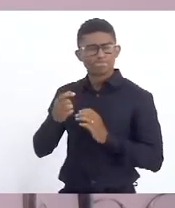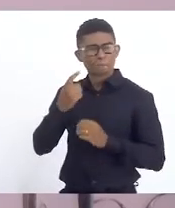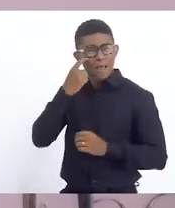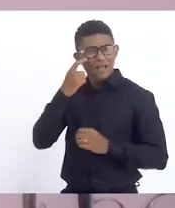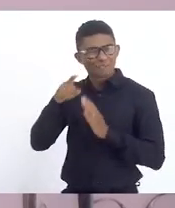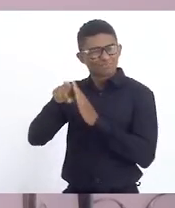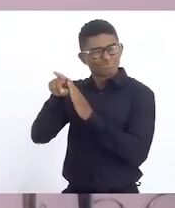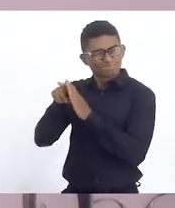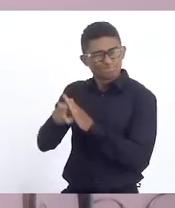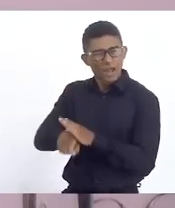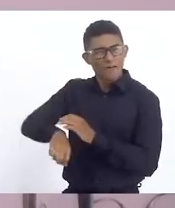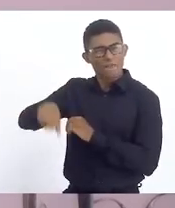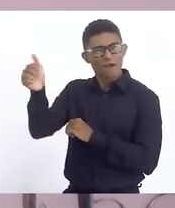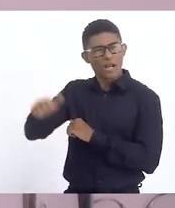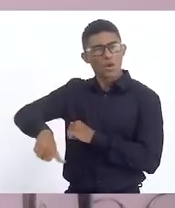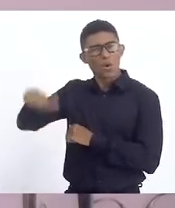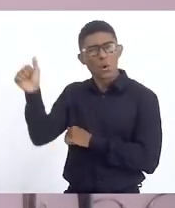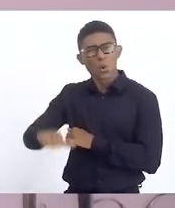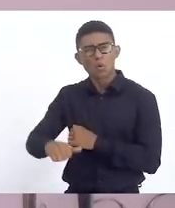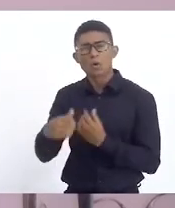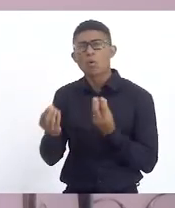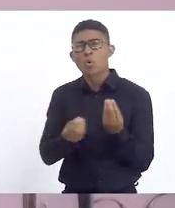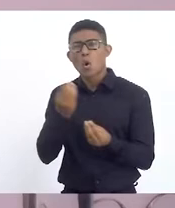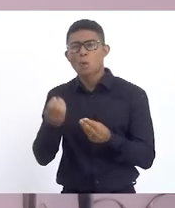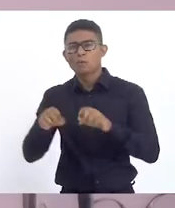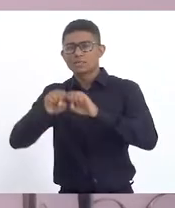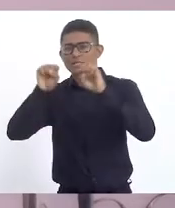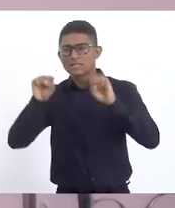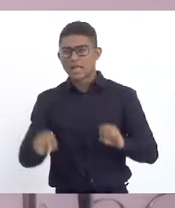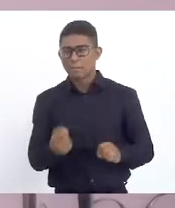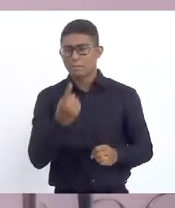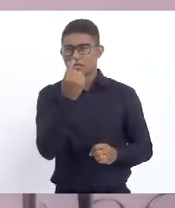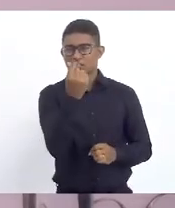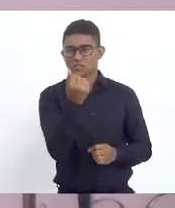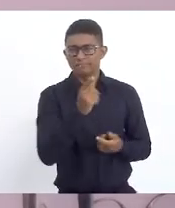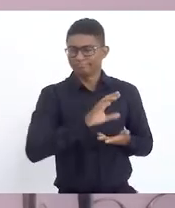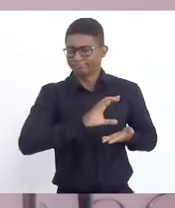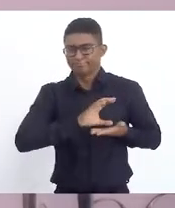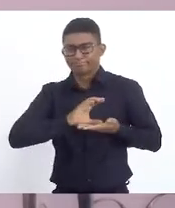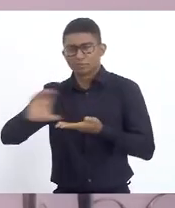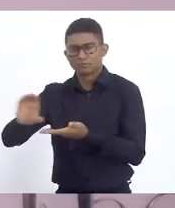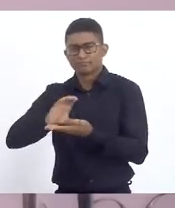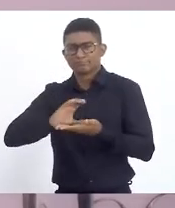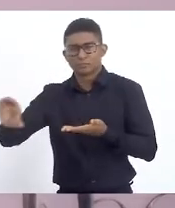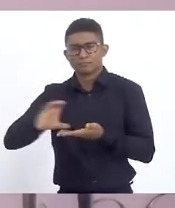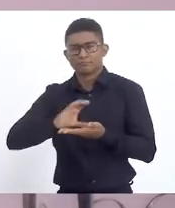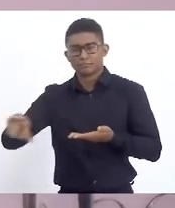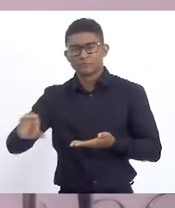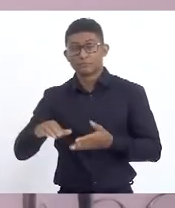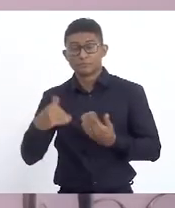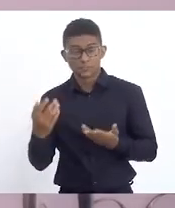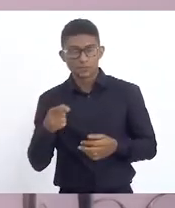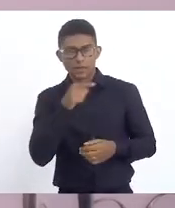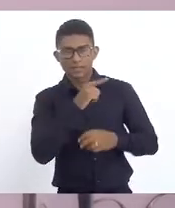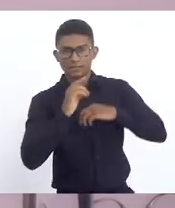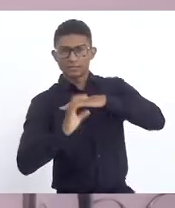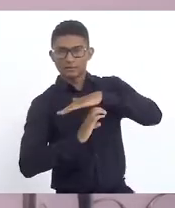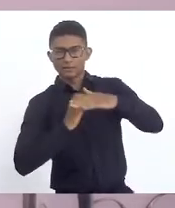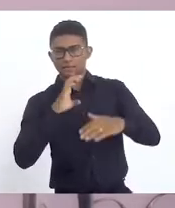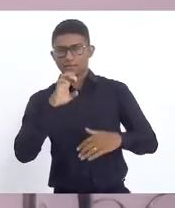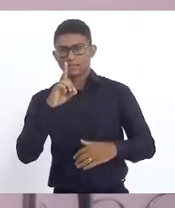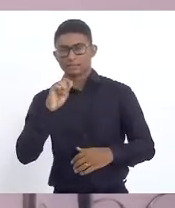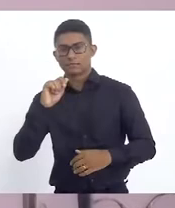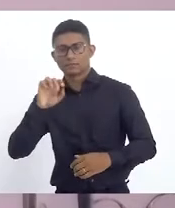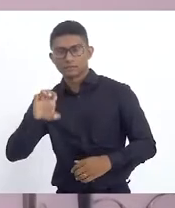necessários só no sistema Guandu, ETA e bombeamento, e pelos números da própria SEDAI,